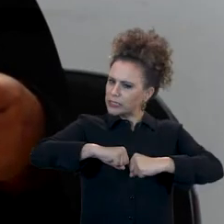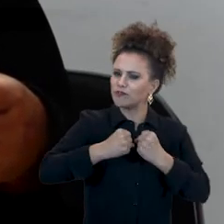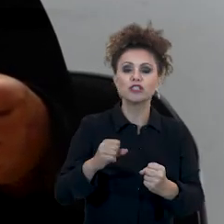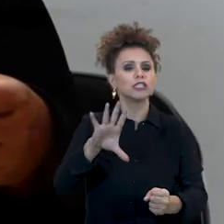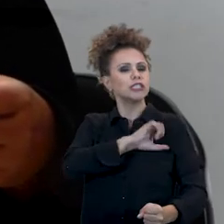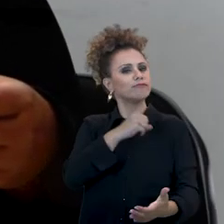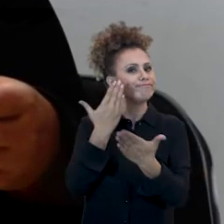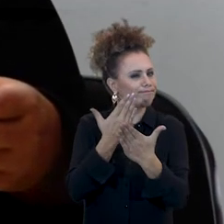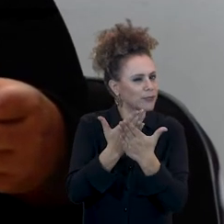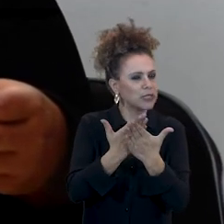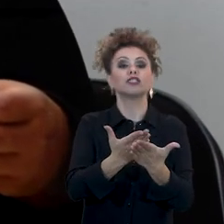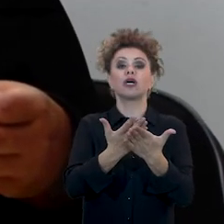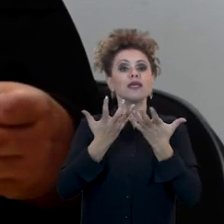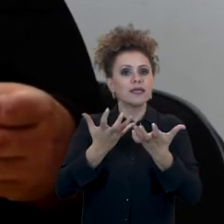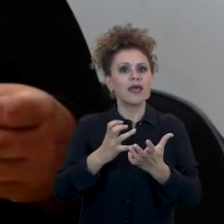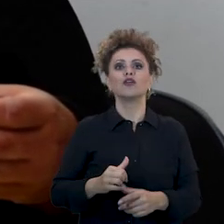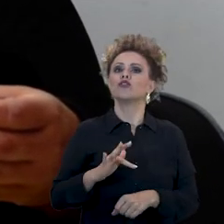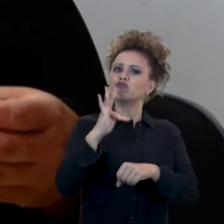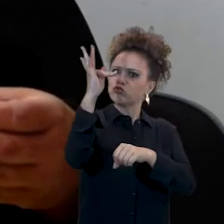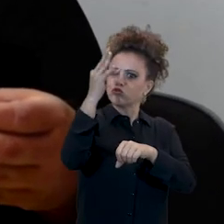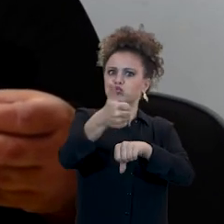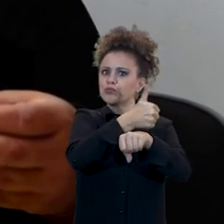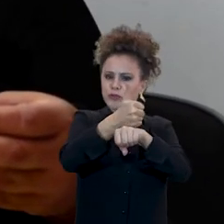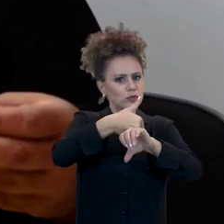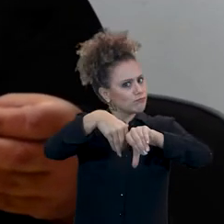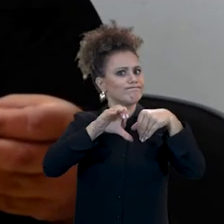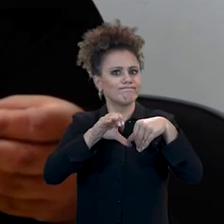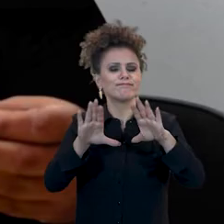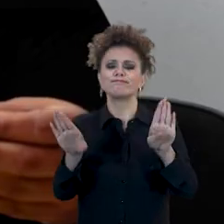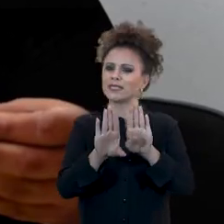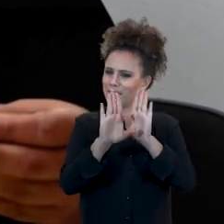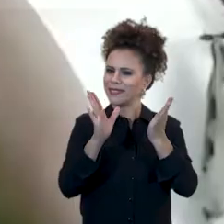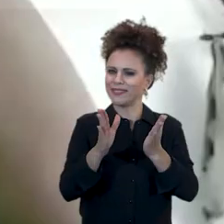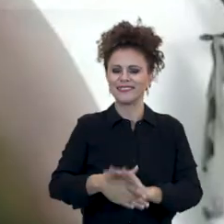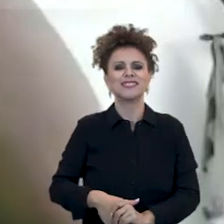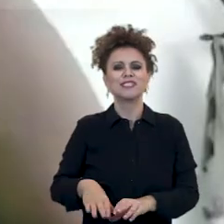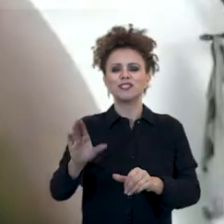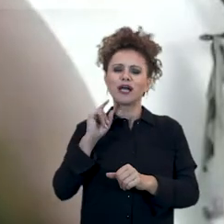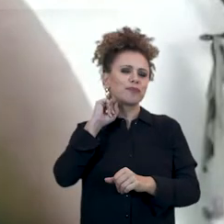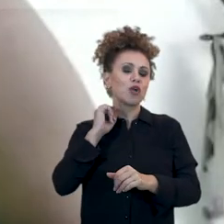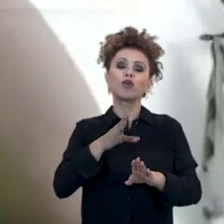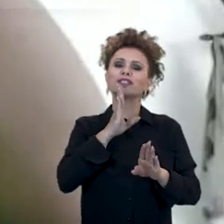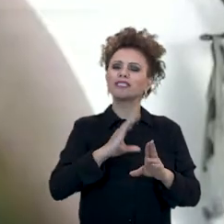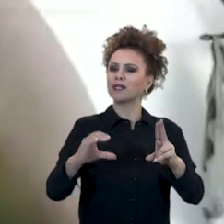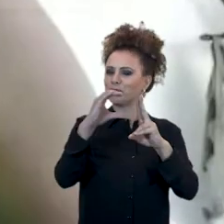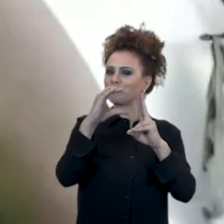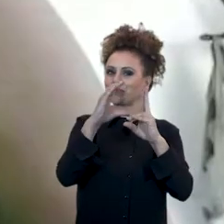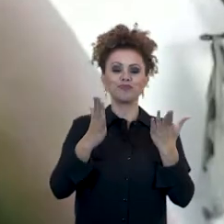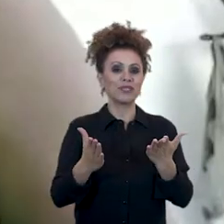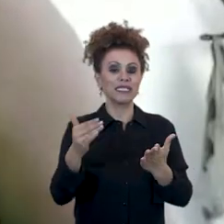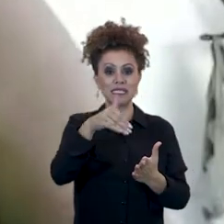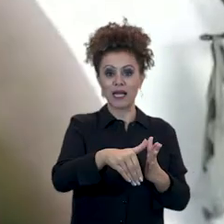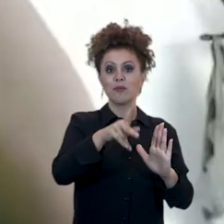que amam o que fazem e que estejam dispostos a se dedicar e dar o máximo de si. Escolhi cursar História na UDESC por causa